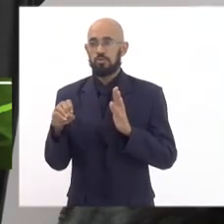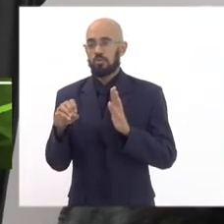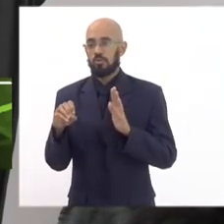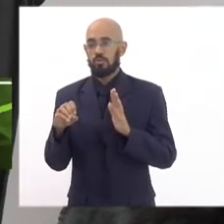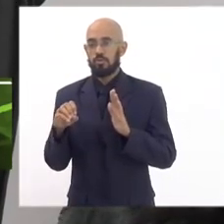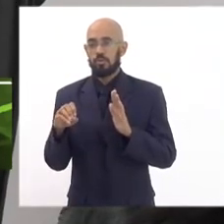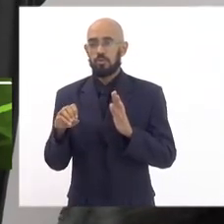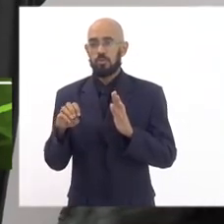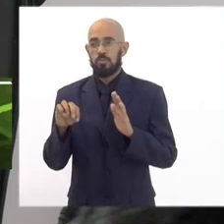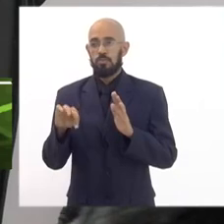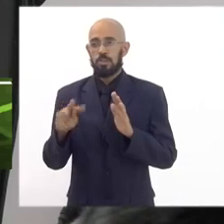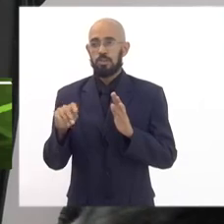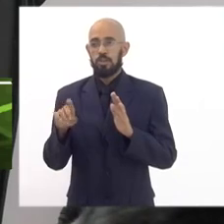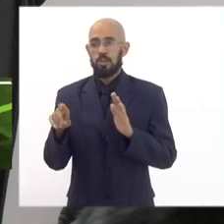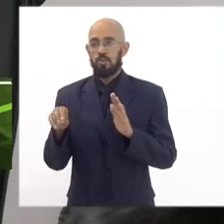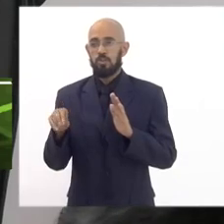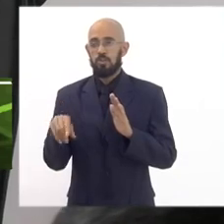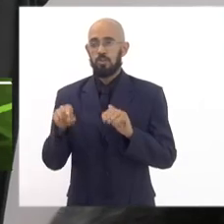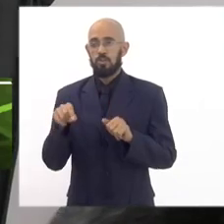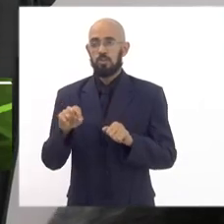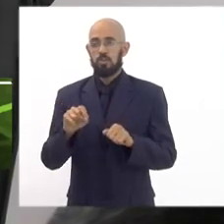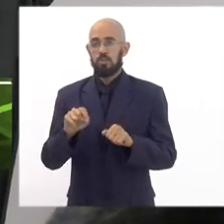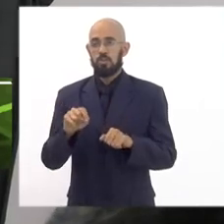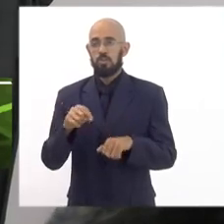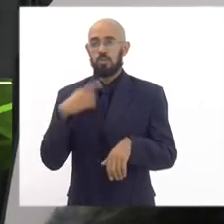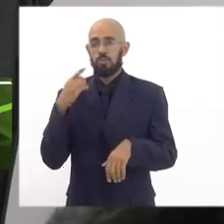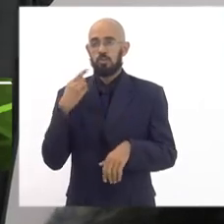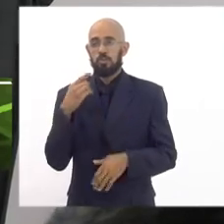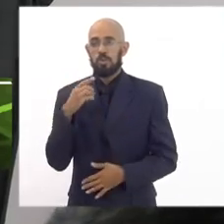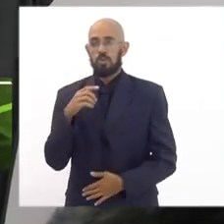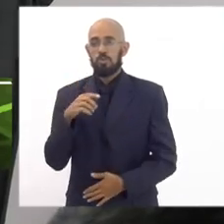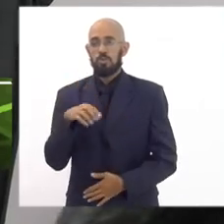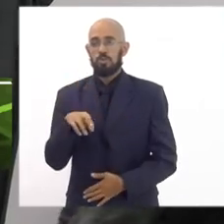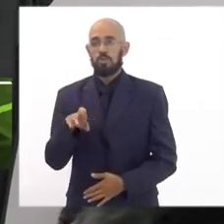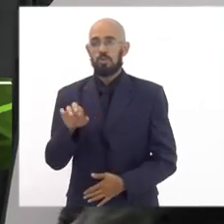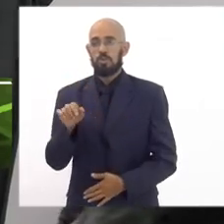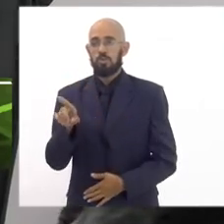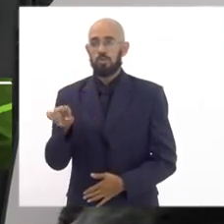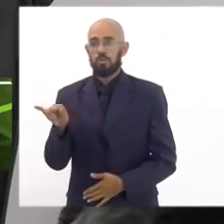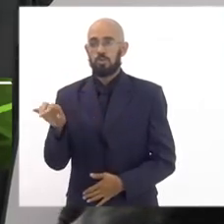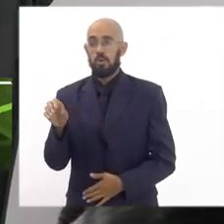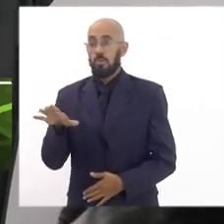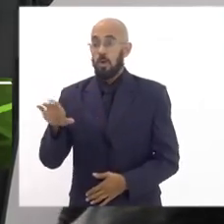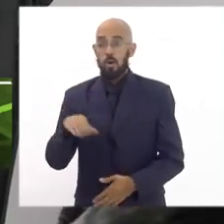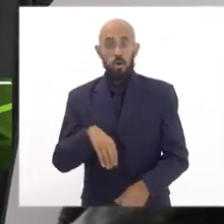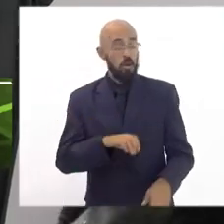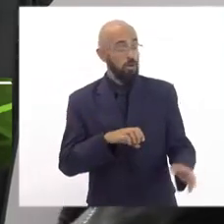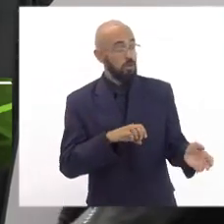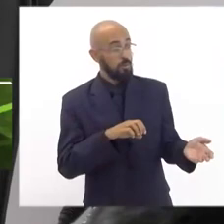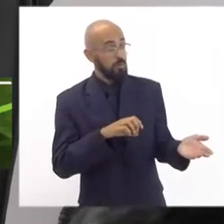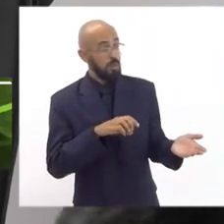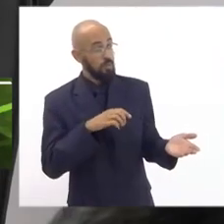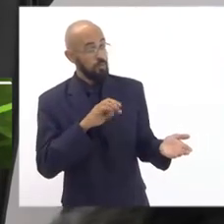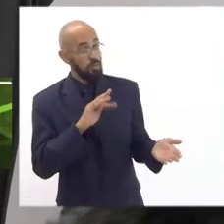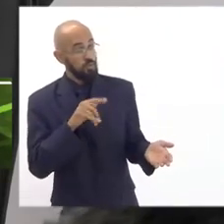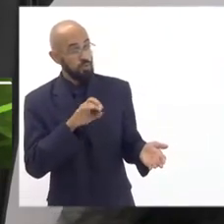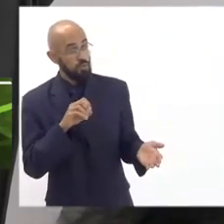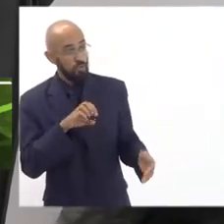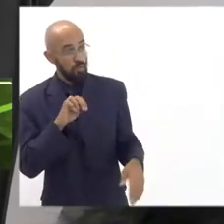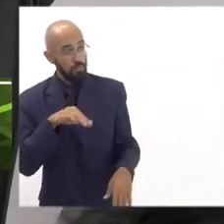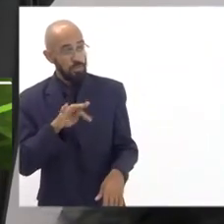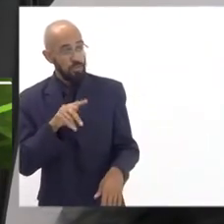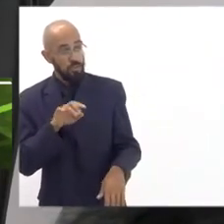de 2020, autoria do deputado Rodrigo Bacelli. Deputado Chico Machado na CCJ é que nem Natal. Uma vez por ano. Uma vez por